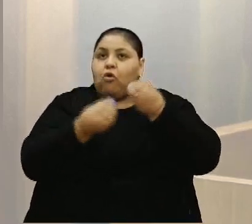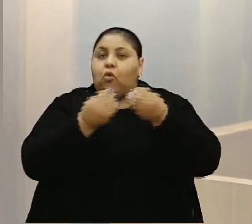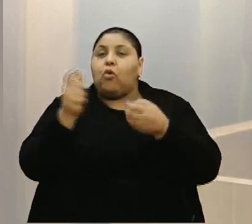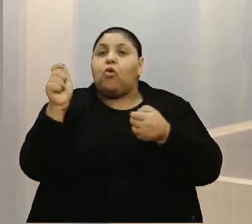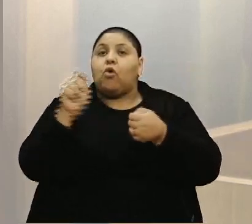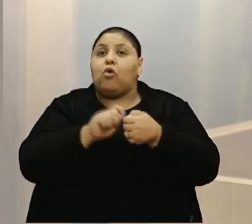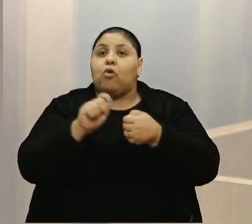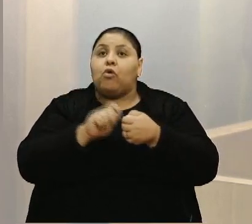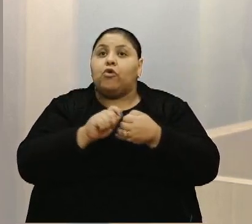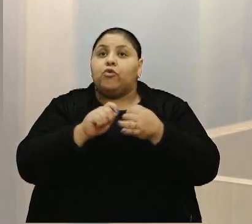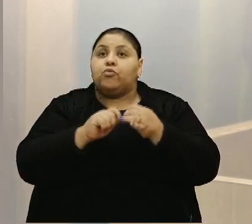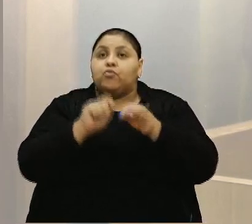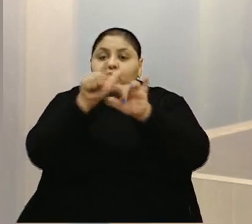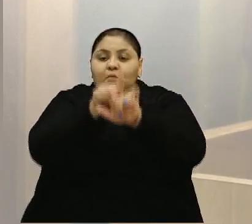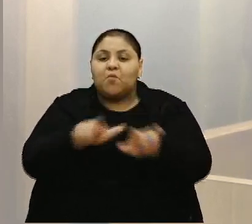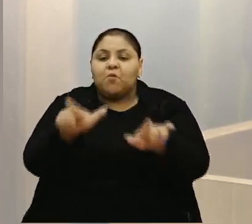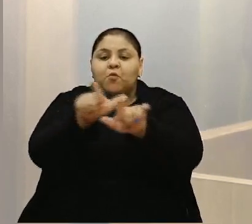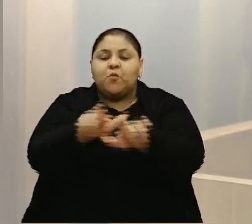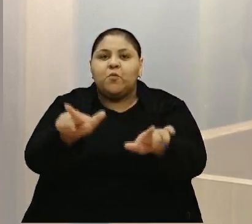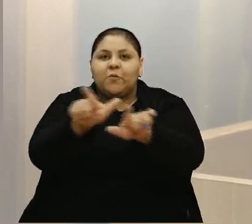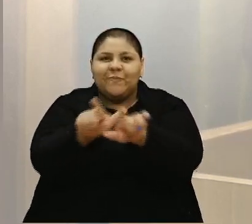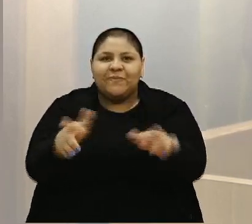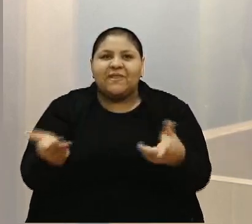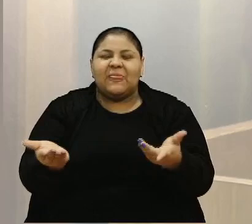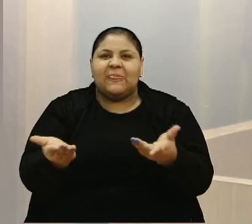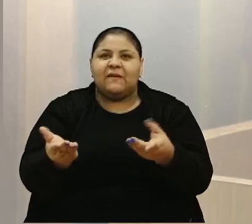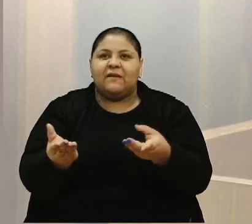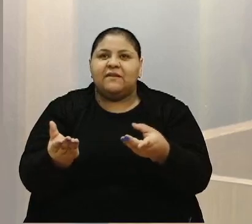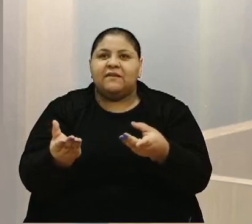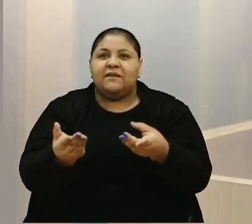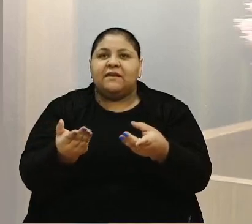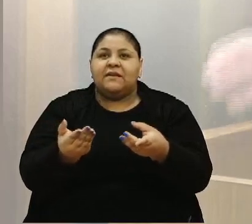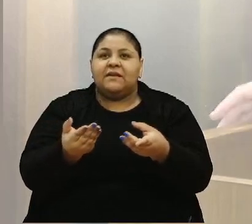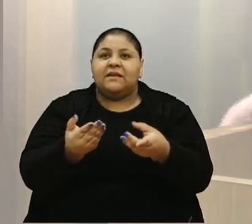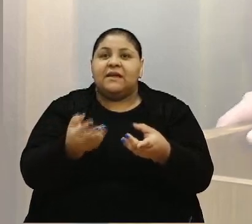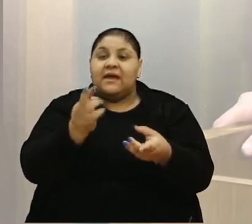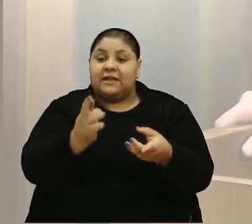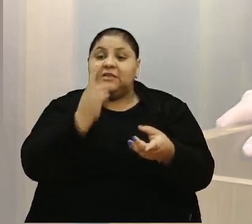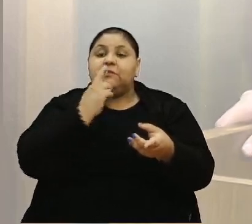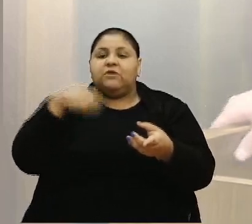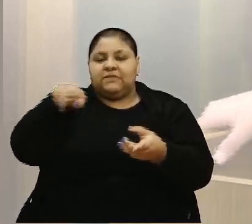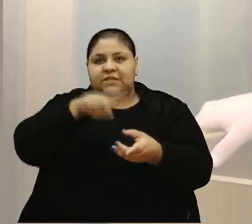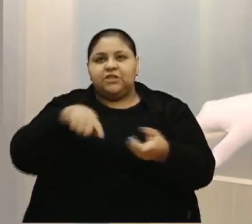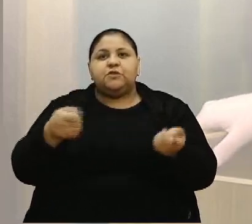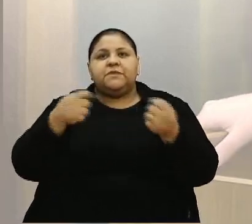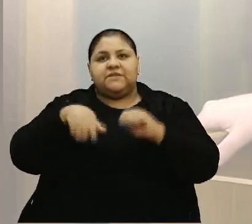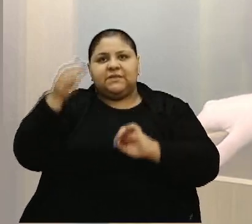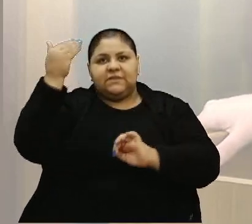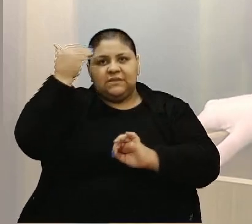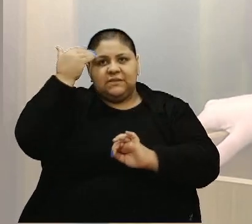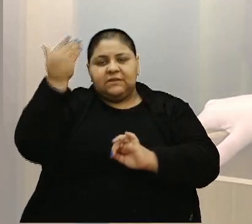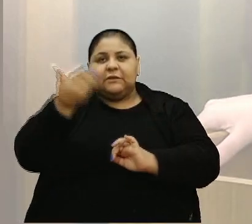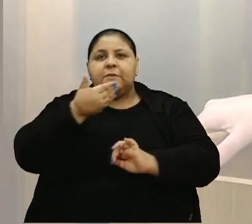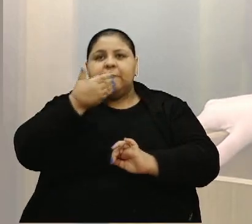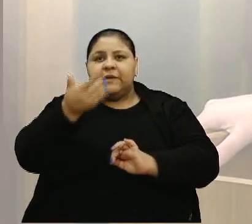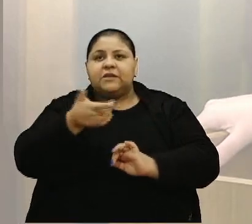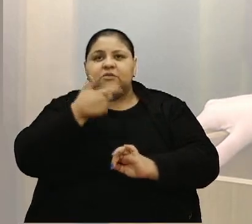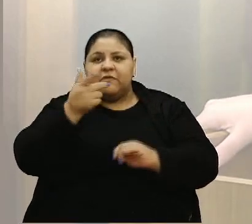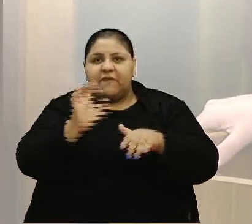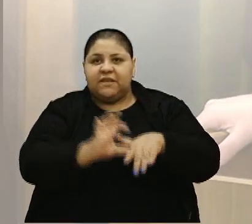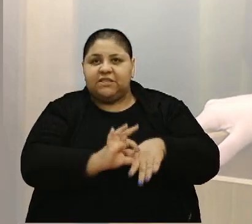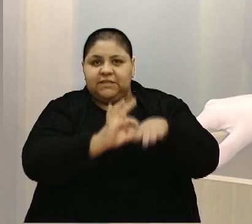fazendo a drenagem daquele local. E é justamente isso que a gente precisa saber. Já peço uma declaração de líder.